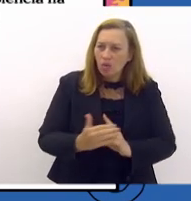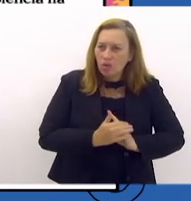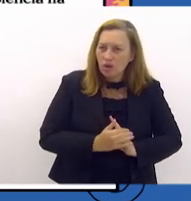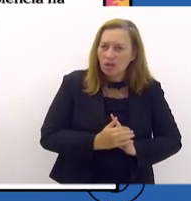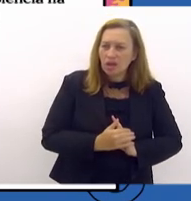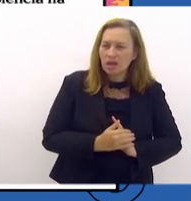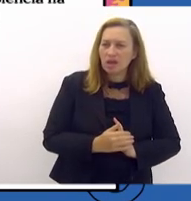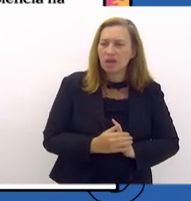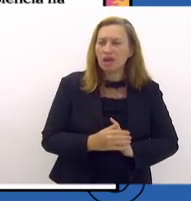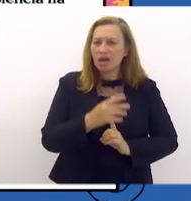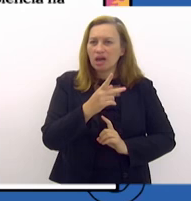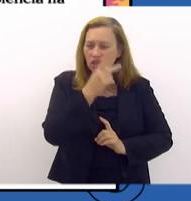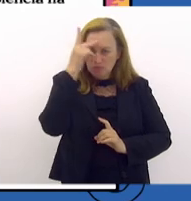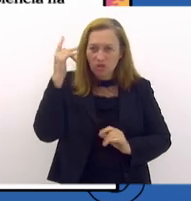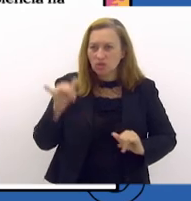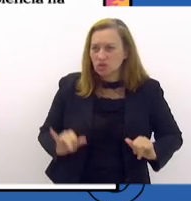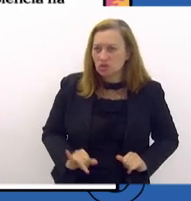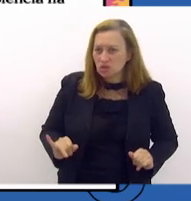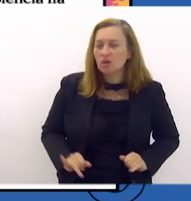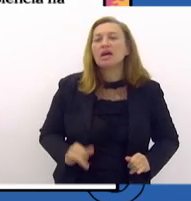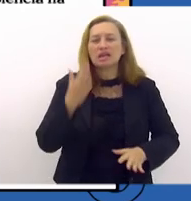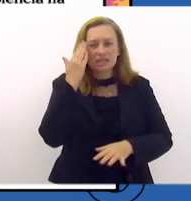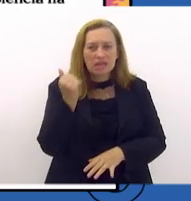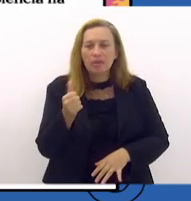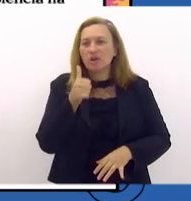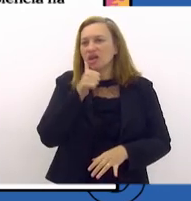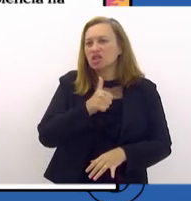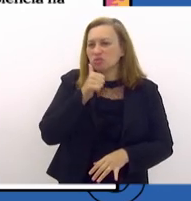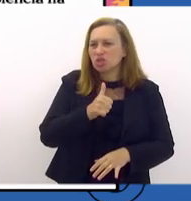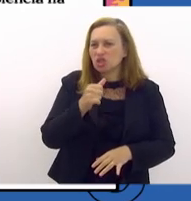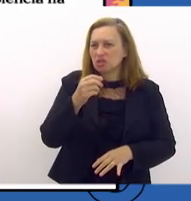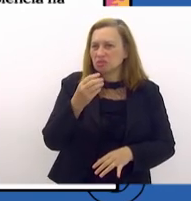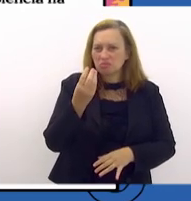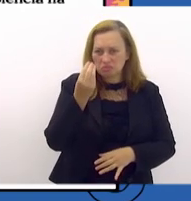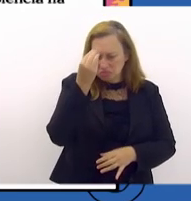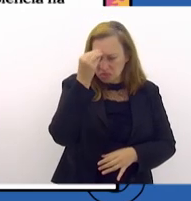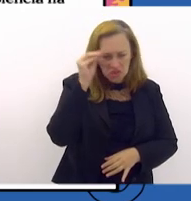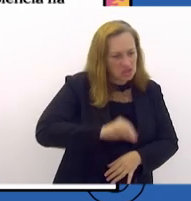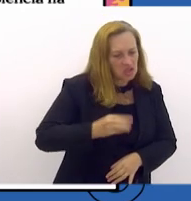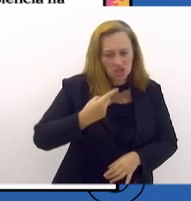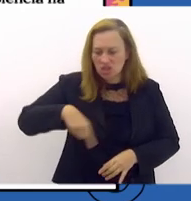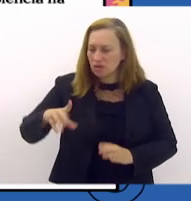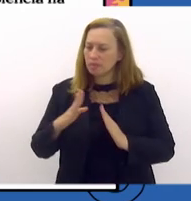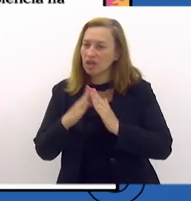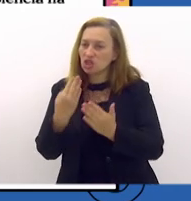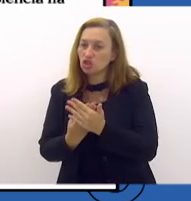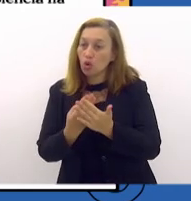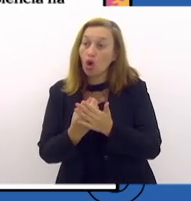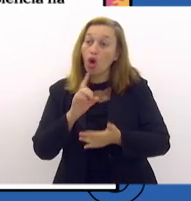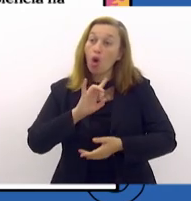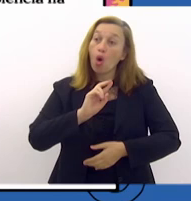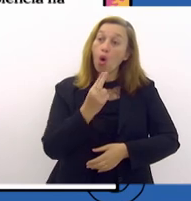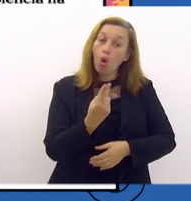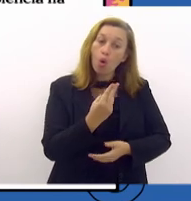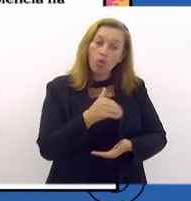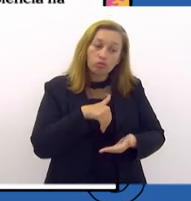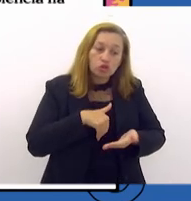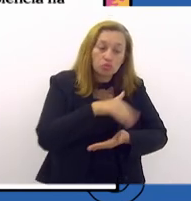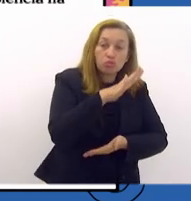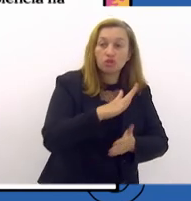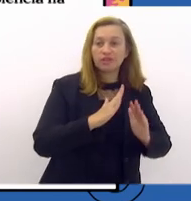gente sabe que, inclusive, algumas meninas desistem de ir para a escola ou são expulsas de casa, especialmente se